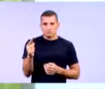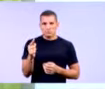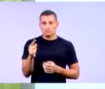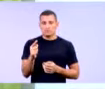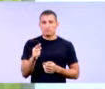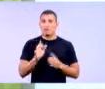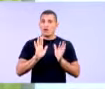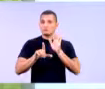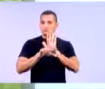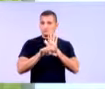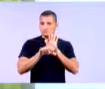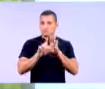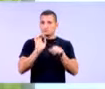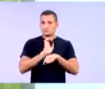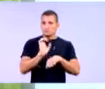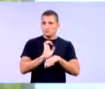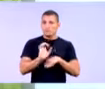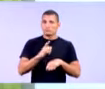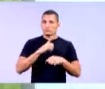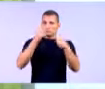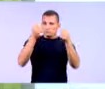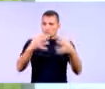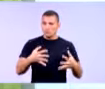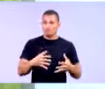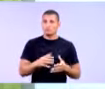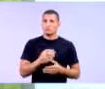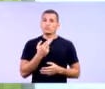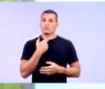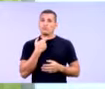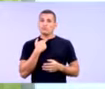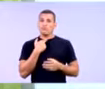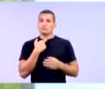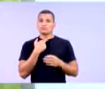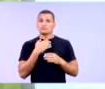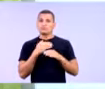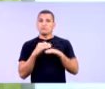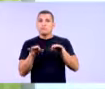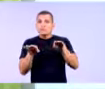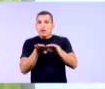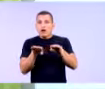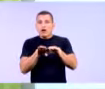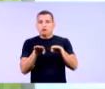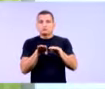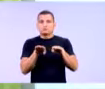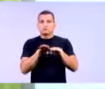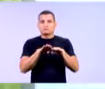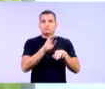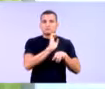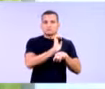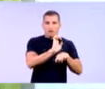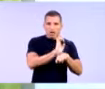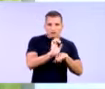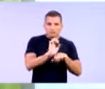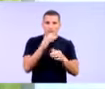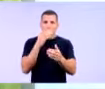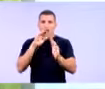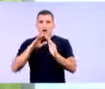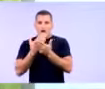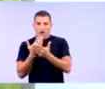estágio fala que o estágio ele não pode ser concomitante com o horário que vocês estão matriculados no curso. Então, se vocês estão matriculados no